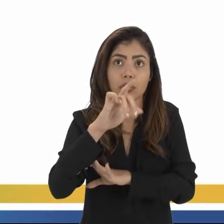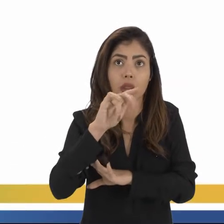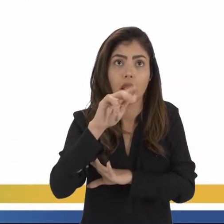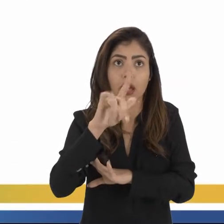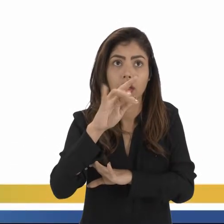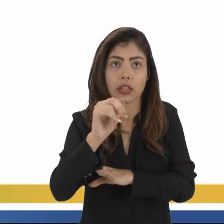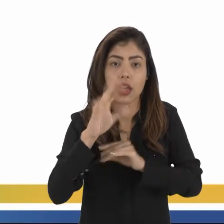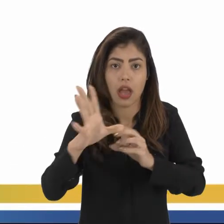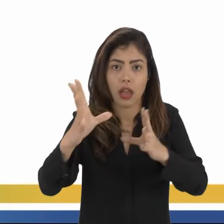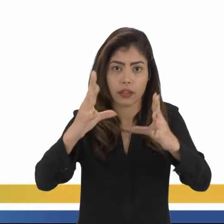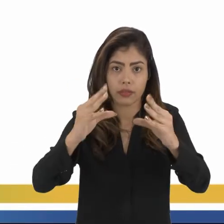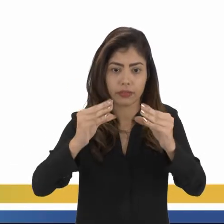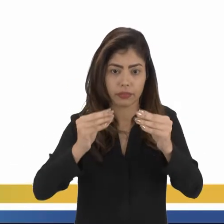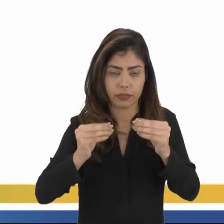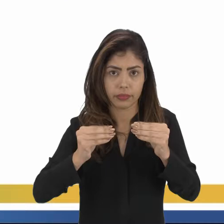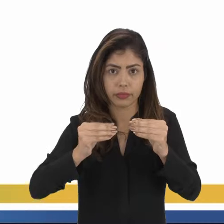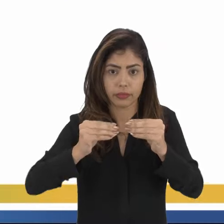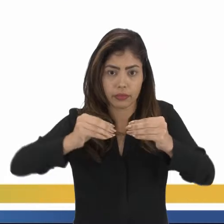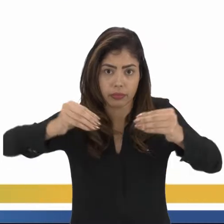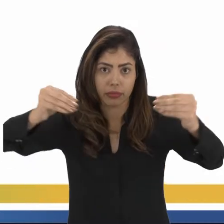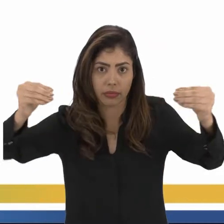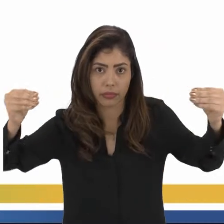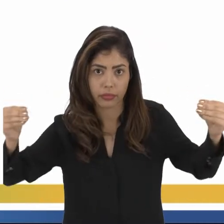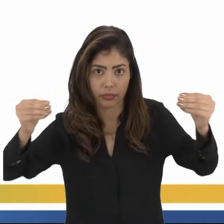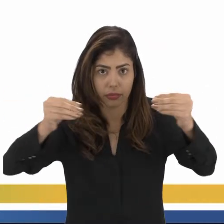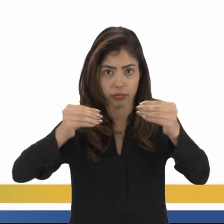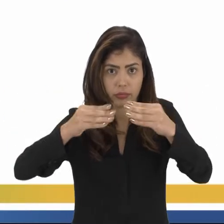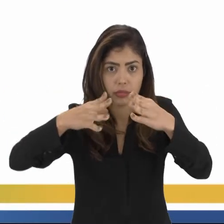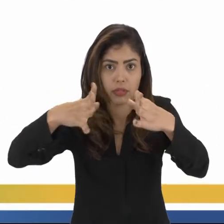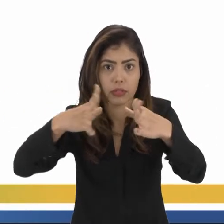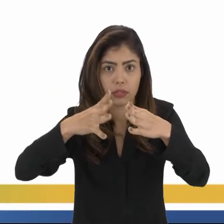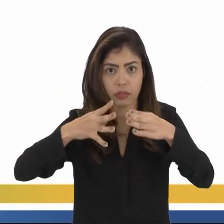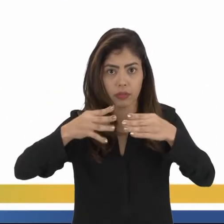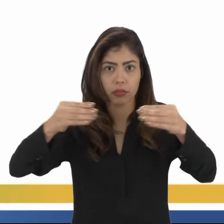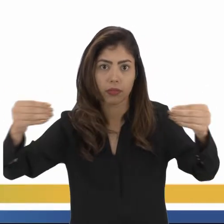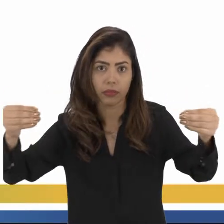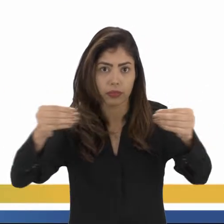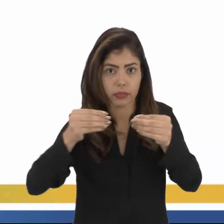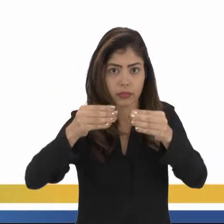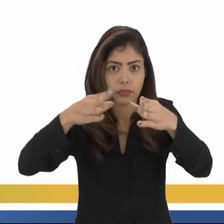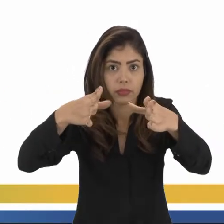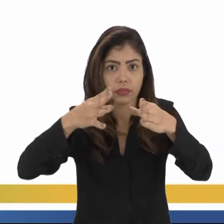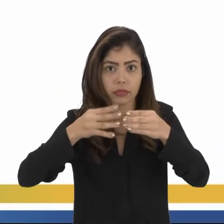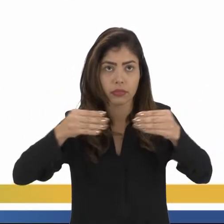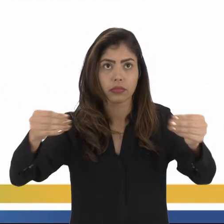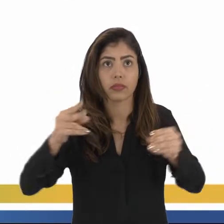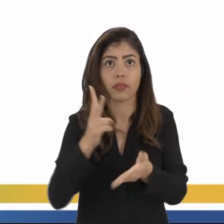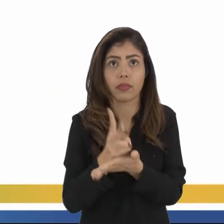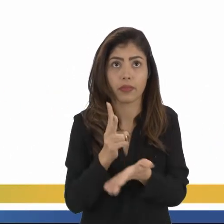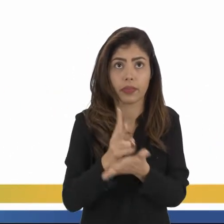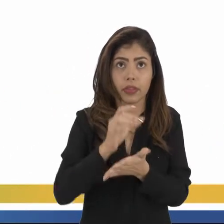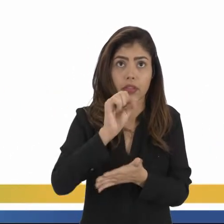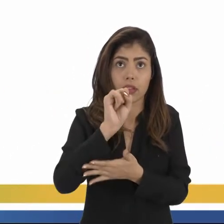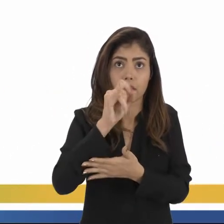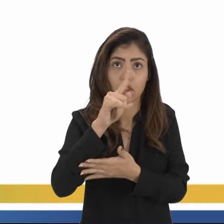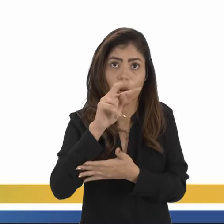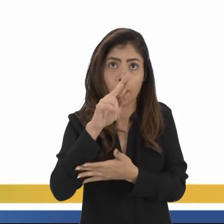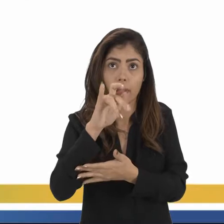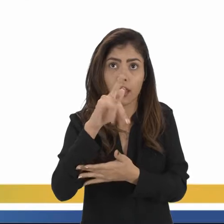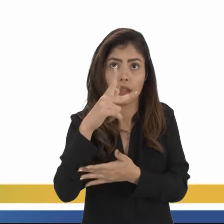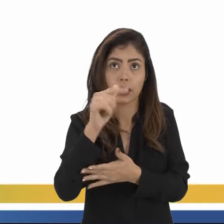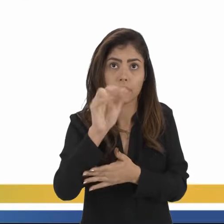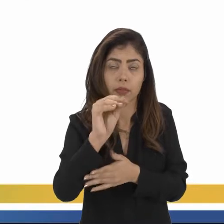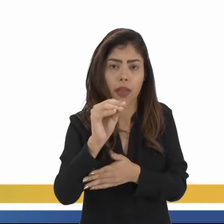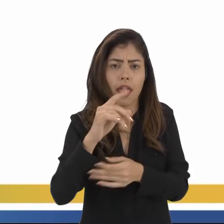se contrair e se alongar o tempo inteiro. O seu citoplasma é cheio de